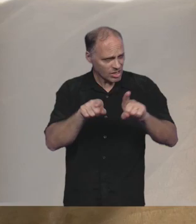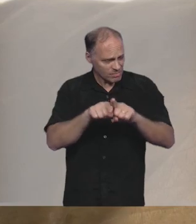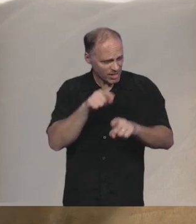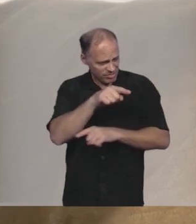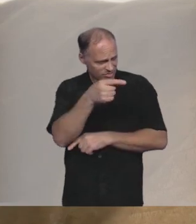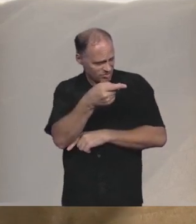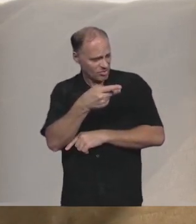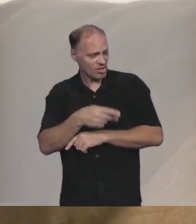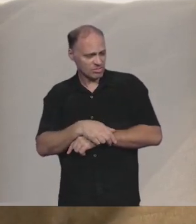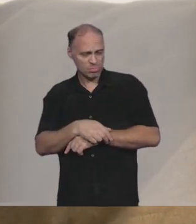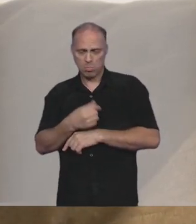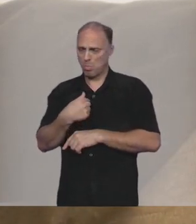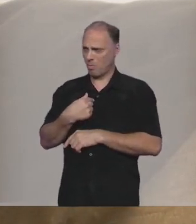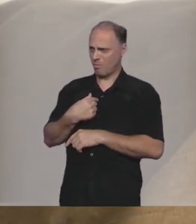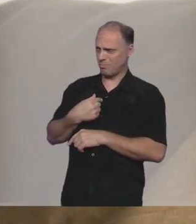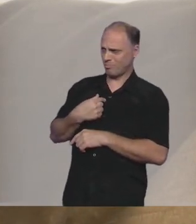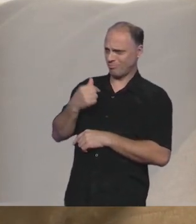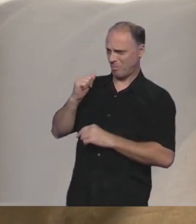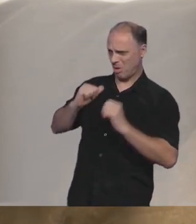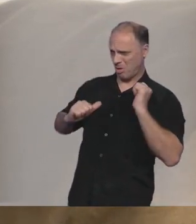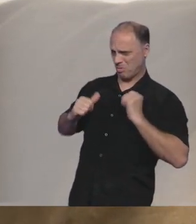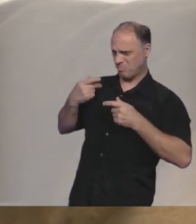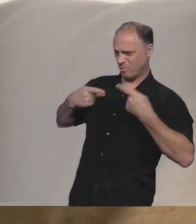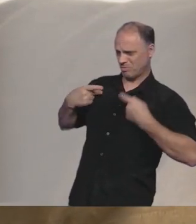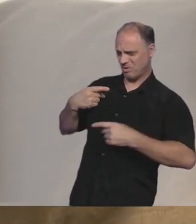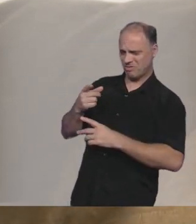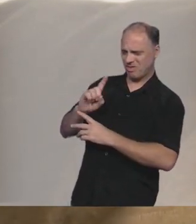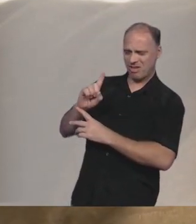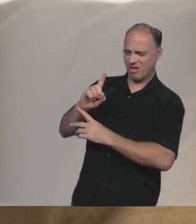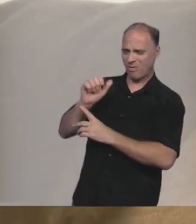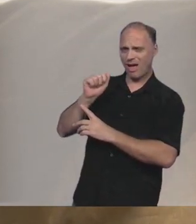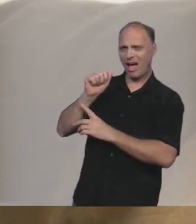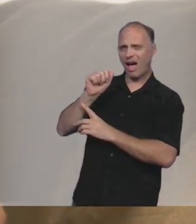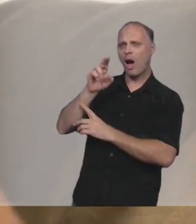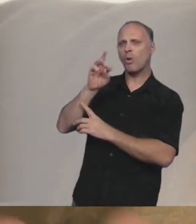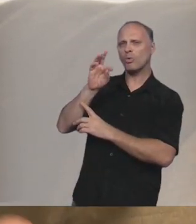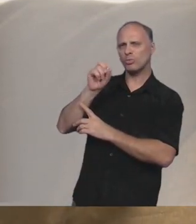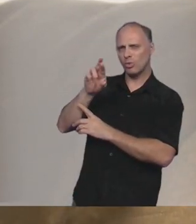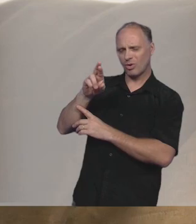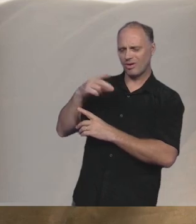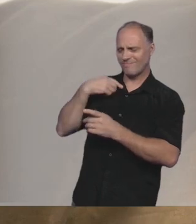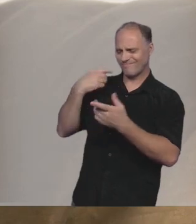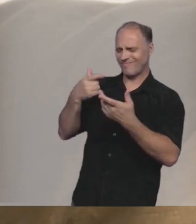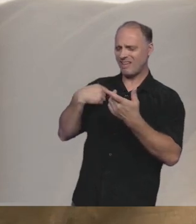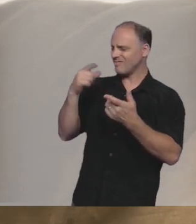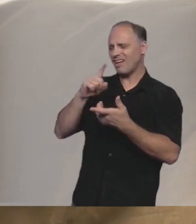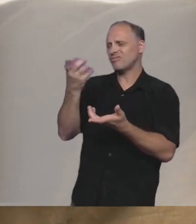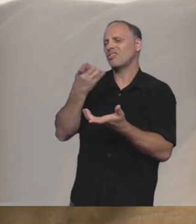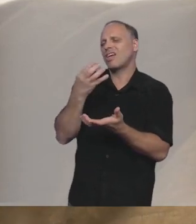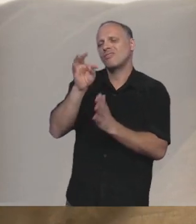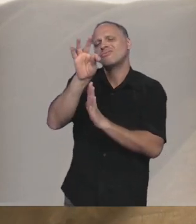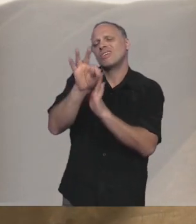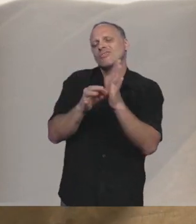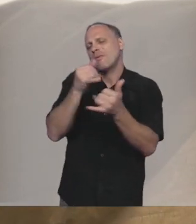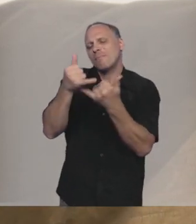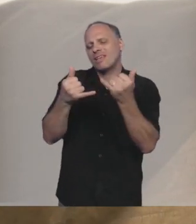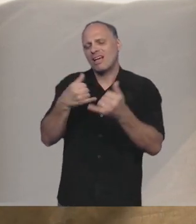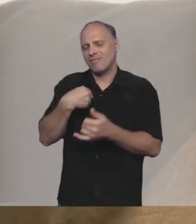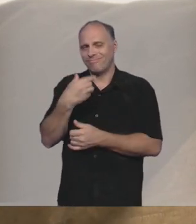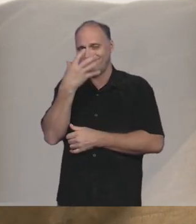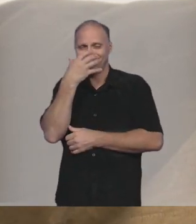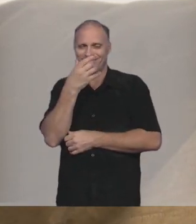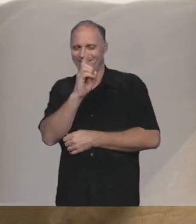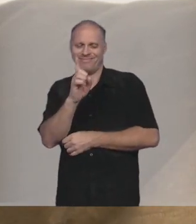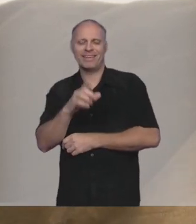quis dar muito papo para aquilo, porque eu não era ator nada, eu queria fazer um texto ali, brincar, né, entre aspas. E